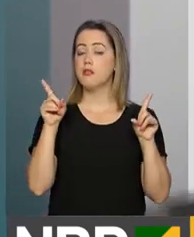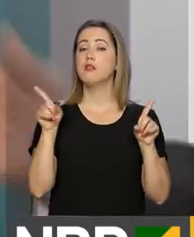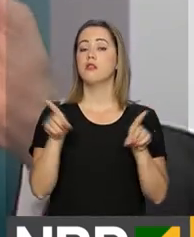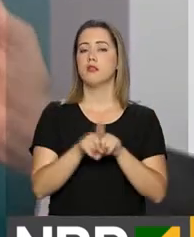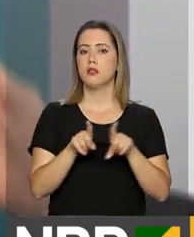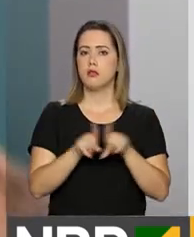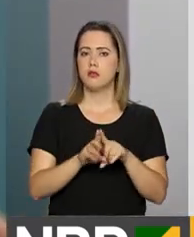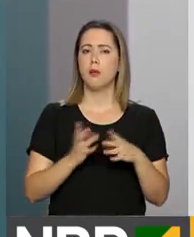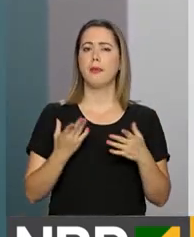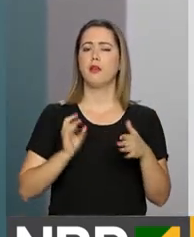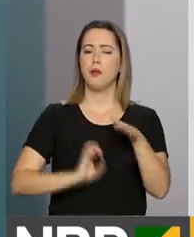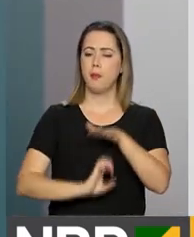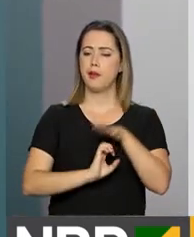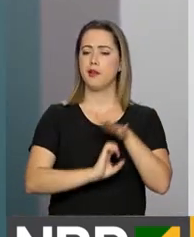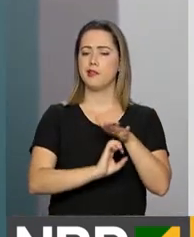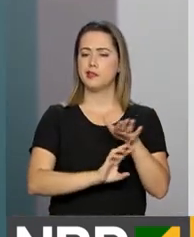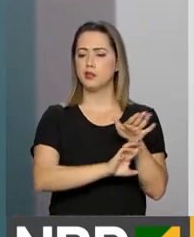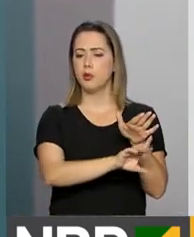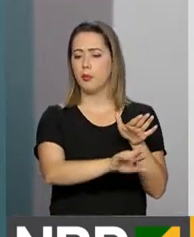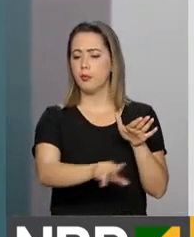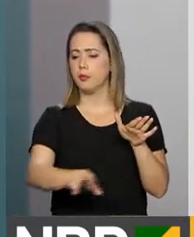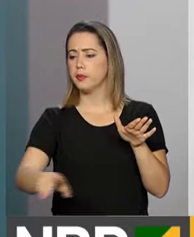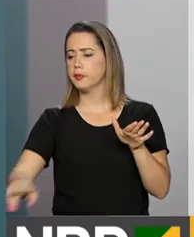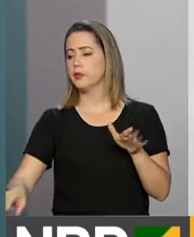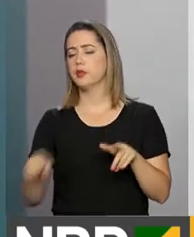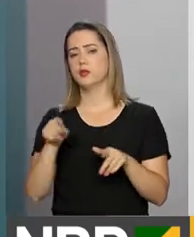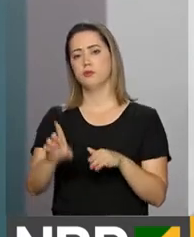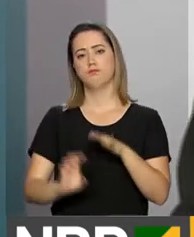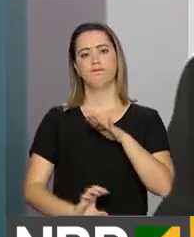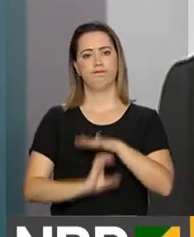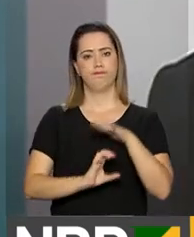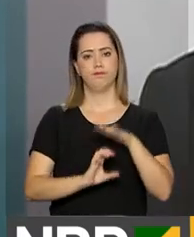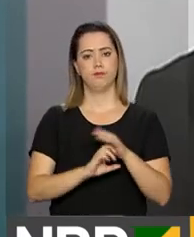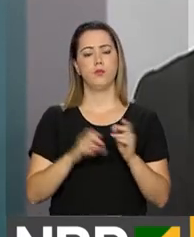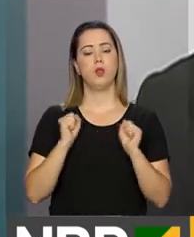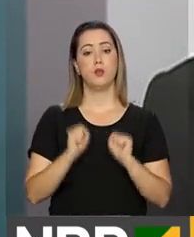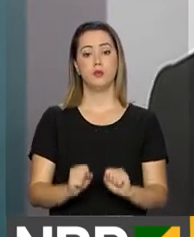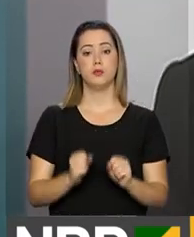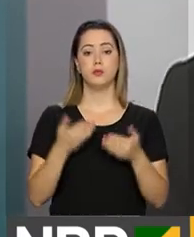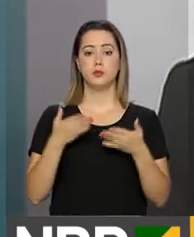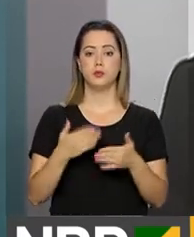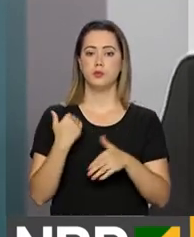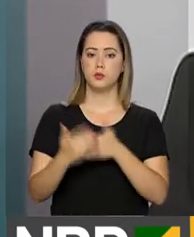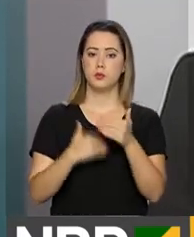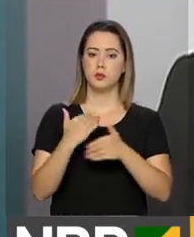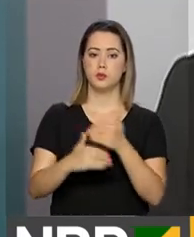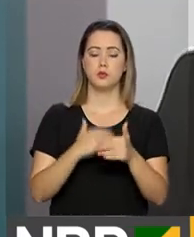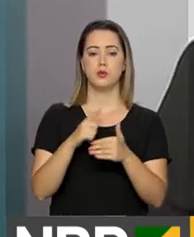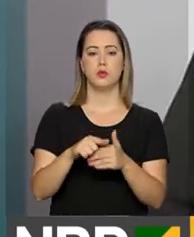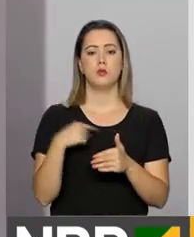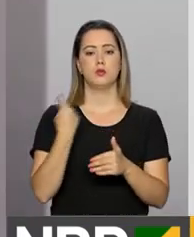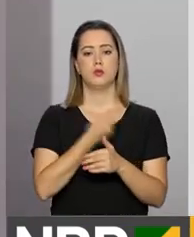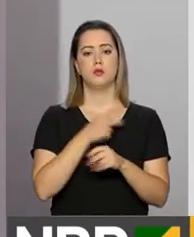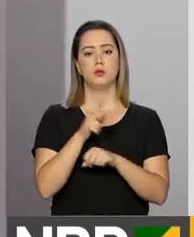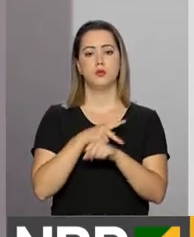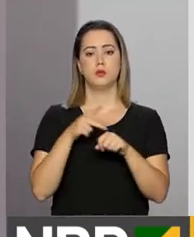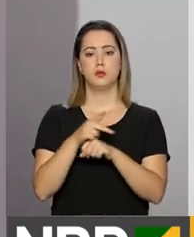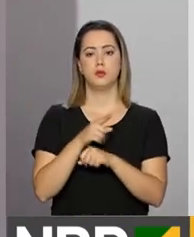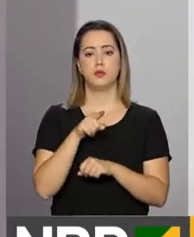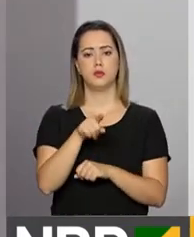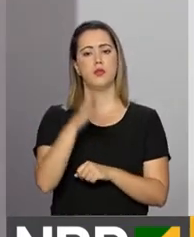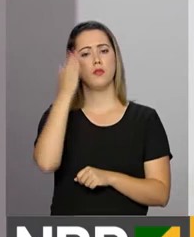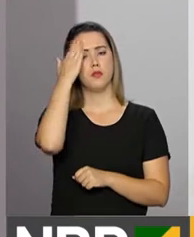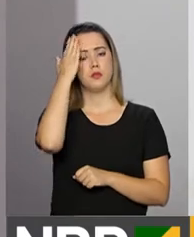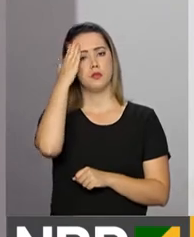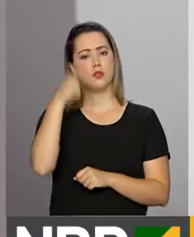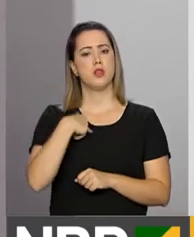uma play de enorme de empresas que podem prosperar no nosso país eu